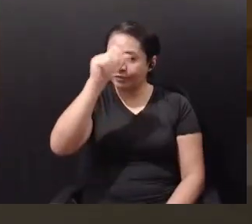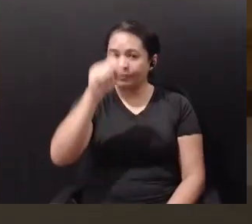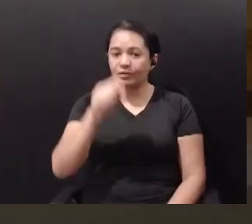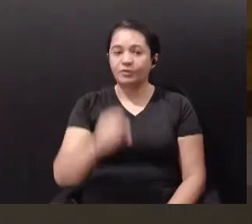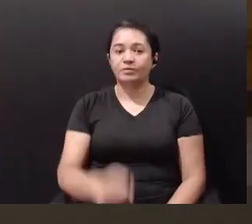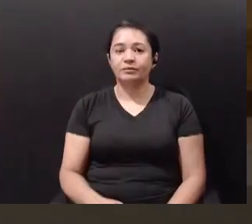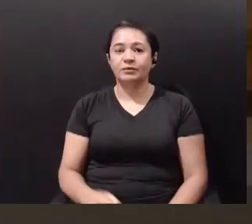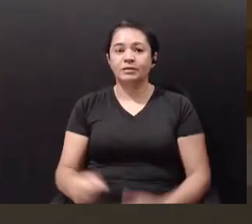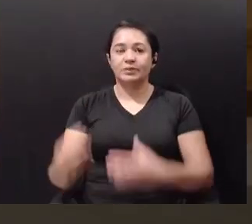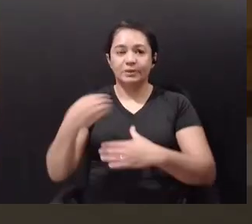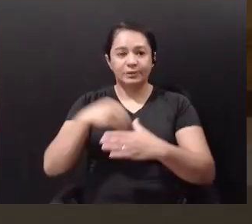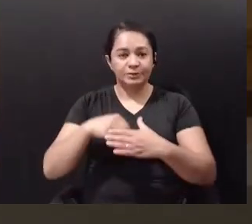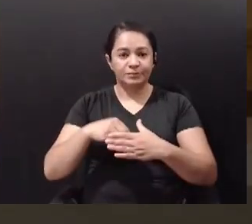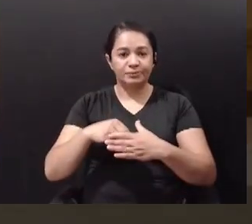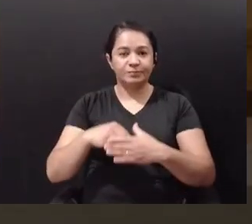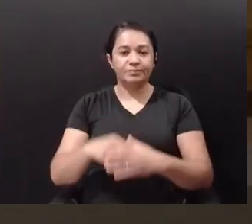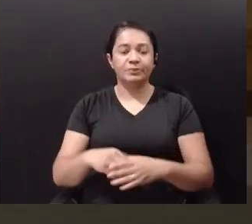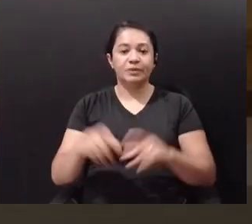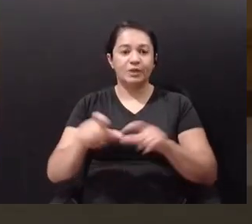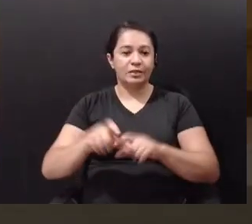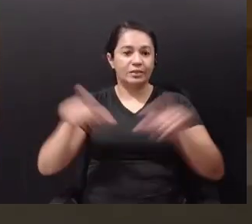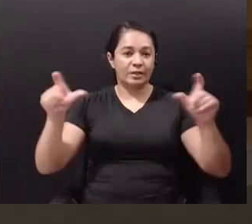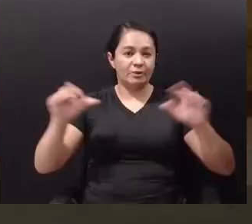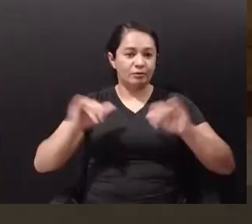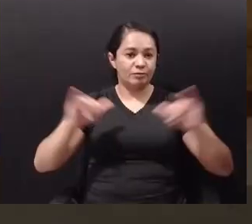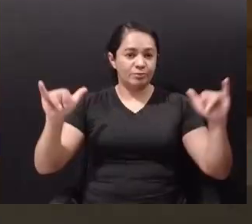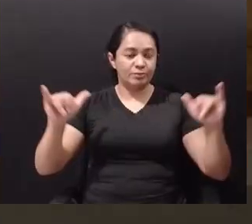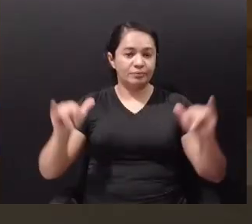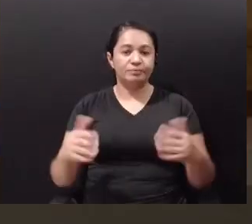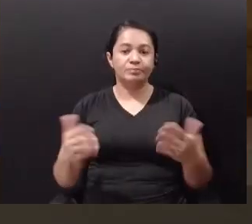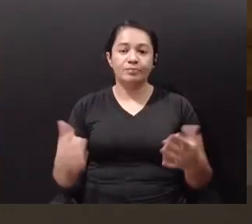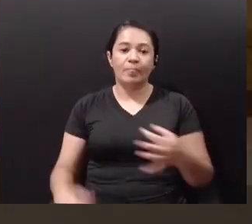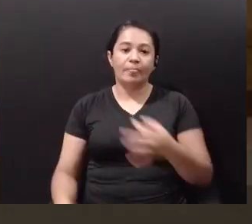na proclamação da República. Então, eu acho que Campinas